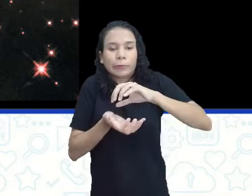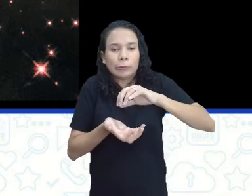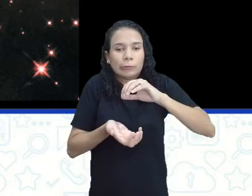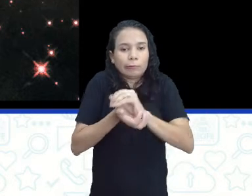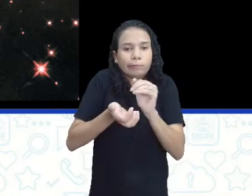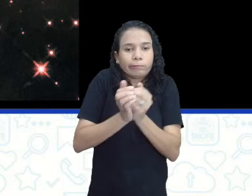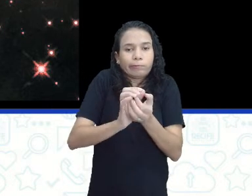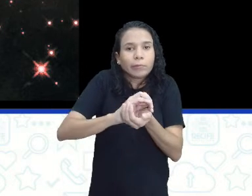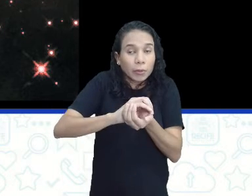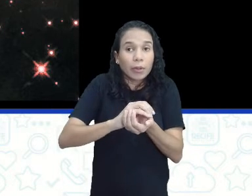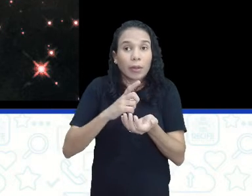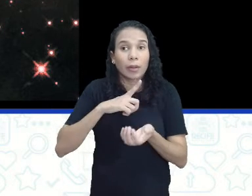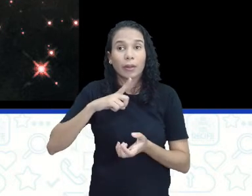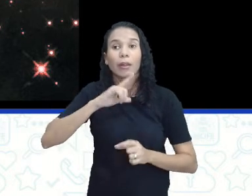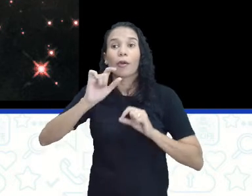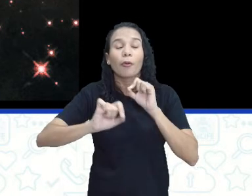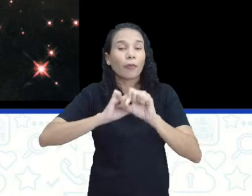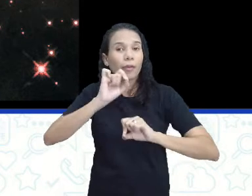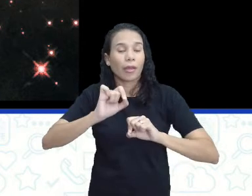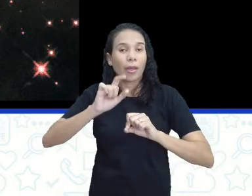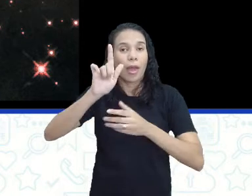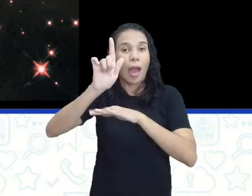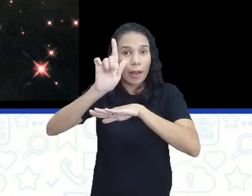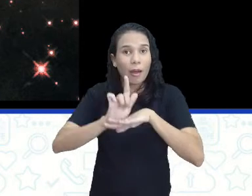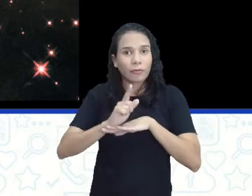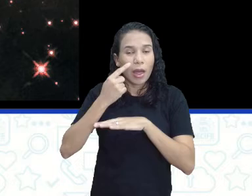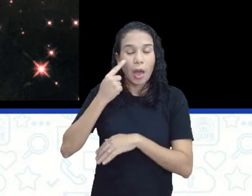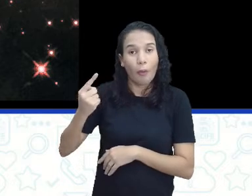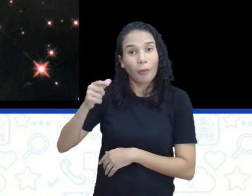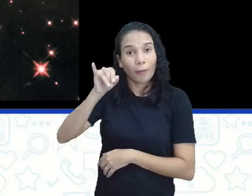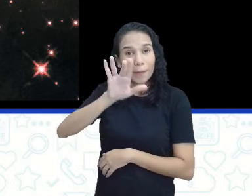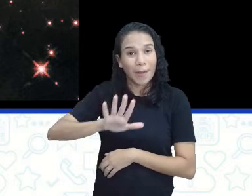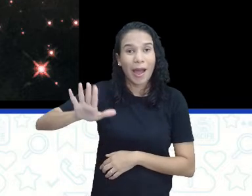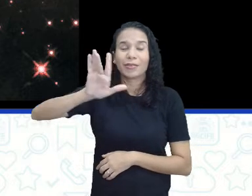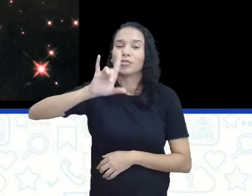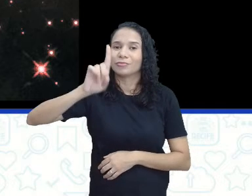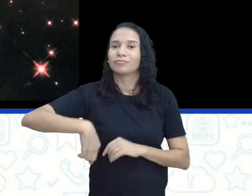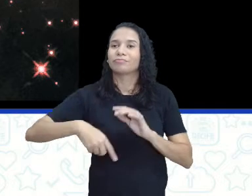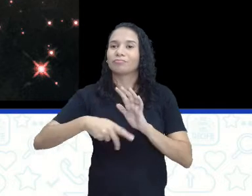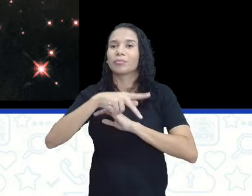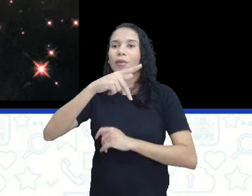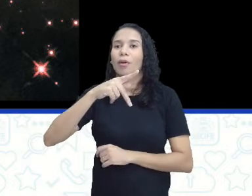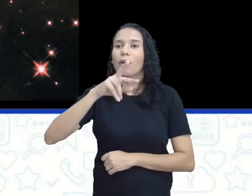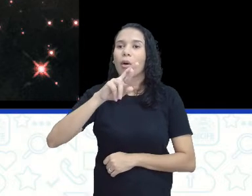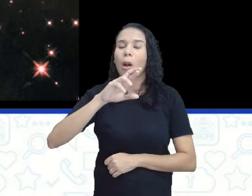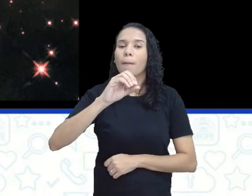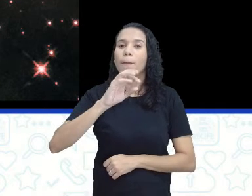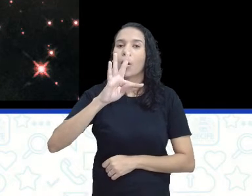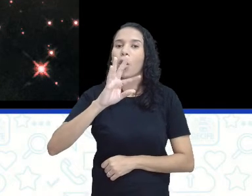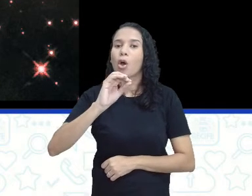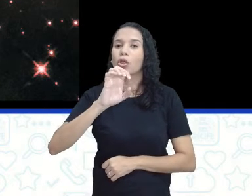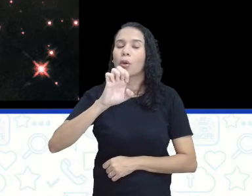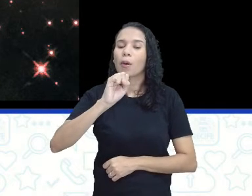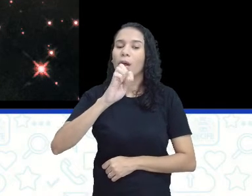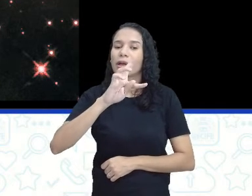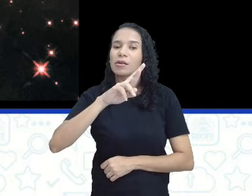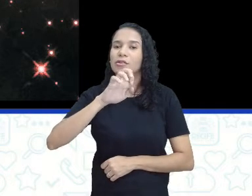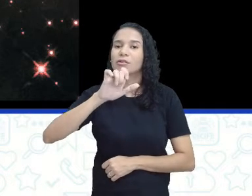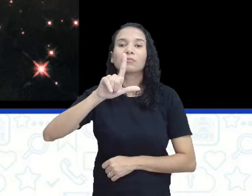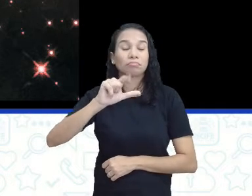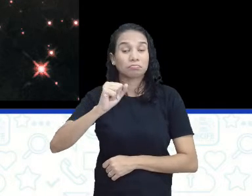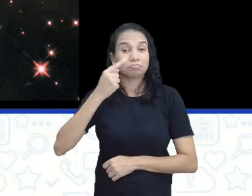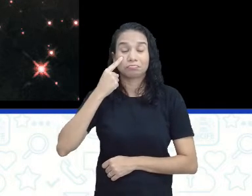tá vendo aí na imagem uma protoestrela, né? Uma imagem que está representando como é que seria